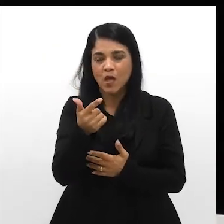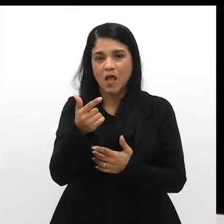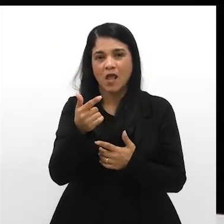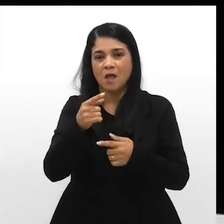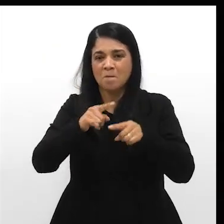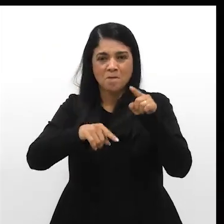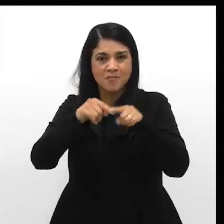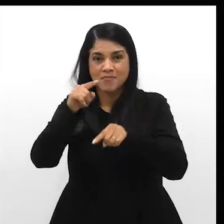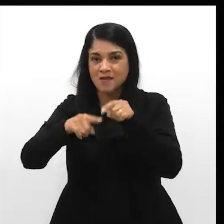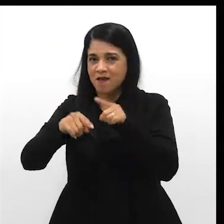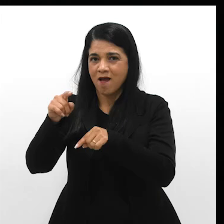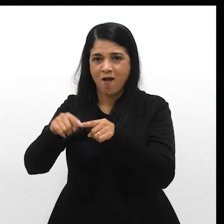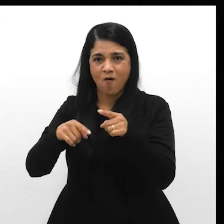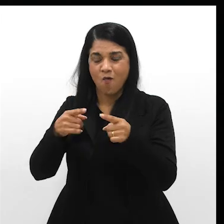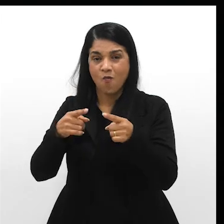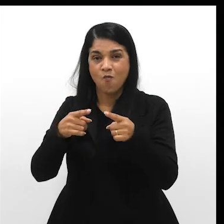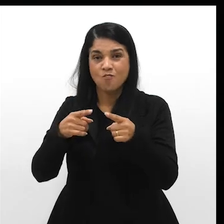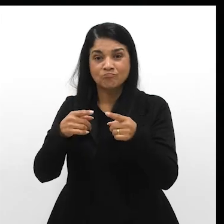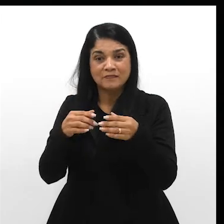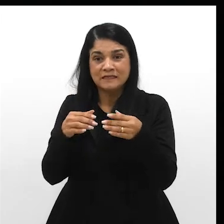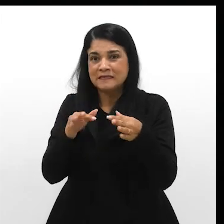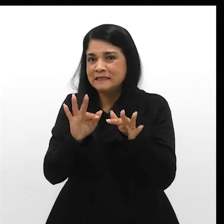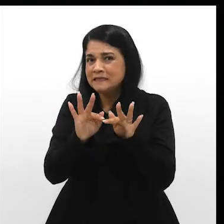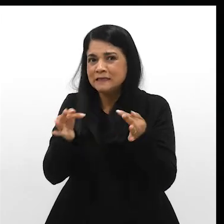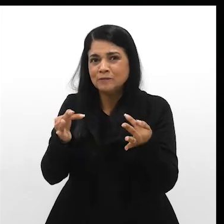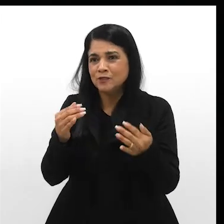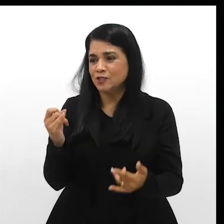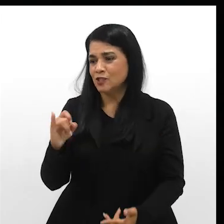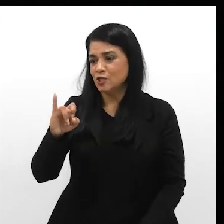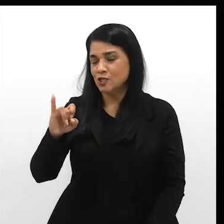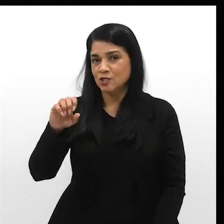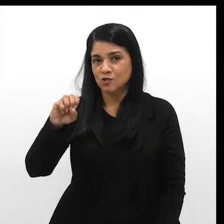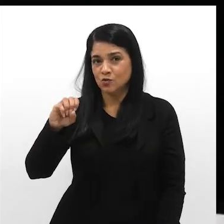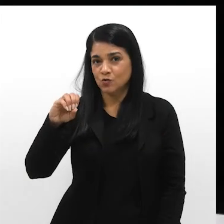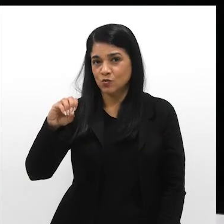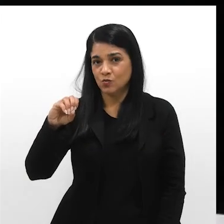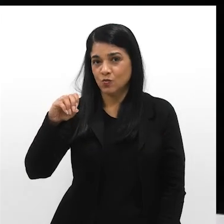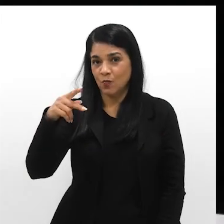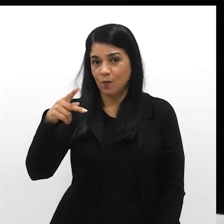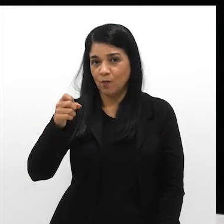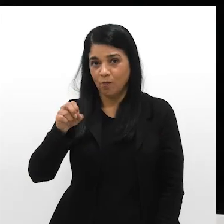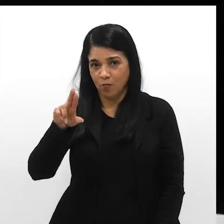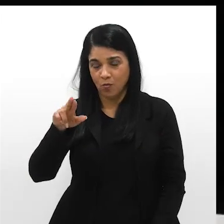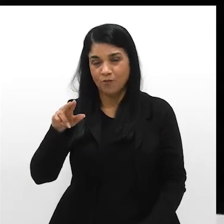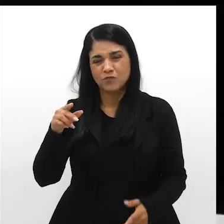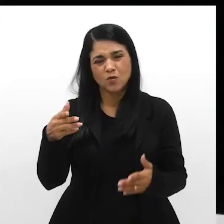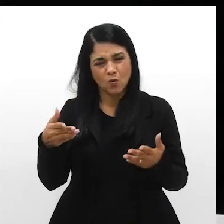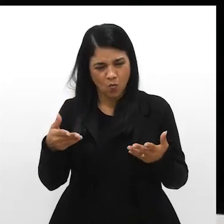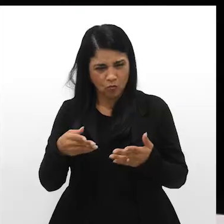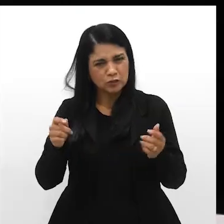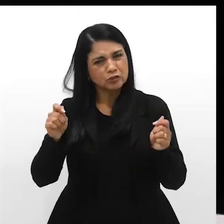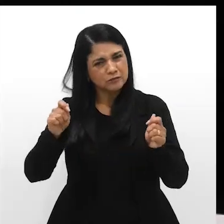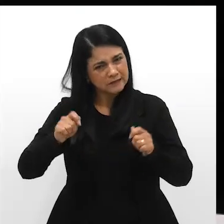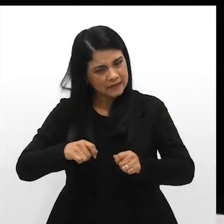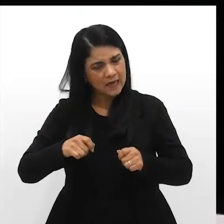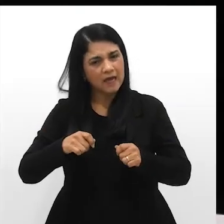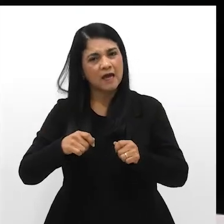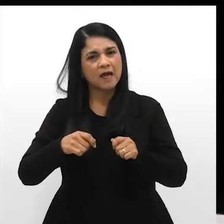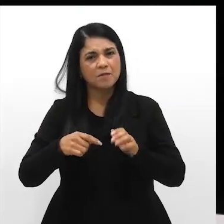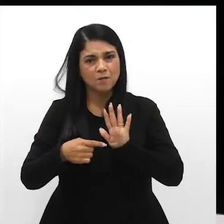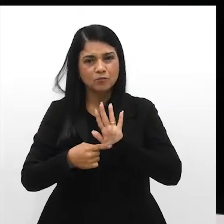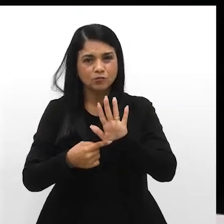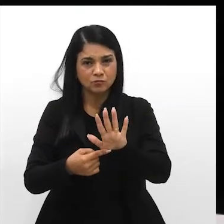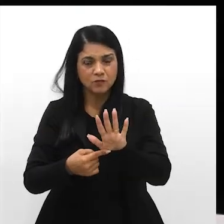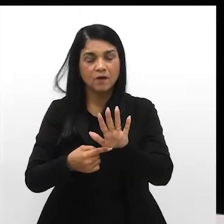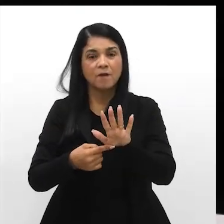nobre, pra gente é um material nobre, né? O isopor. Eu acho que hoje dá para quebrar isso, né?